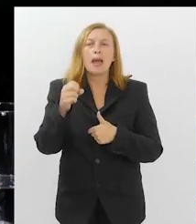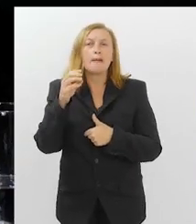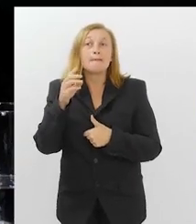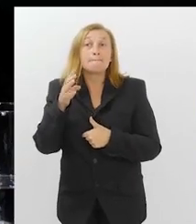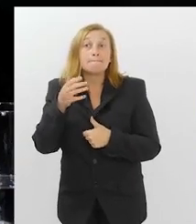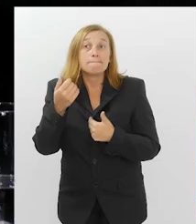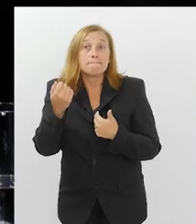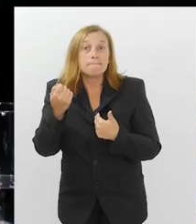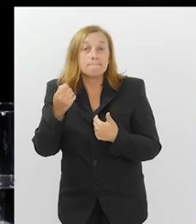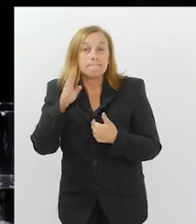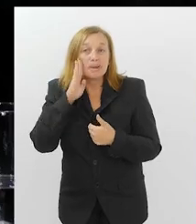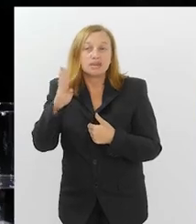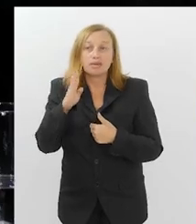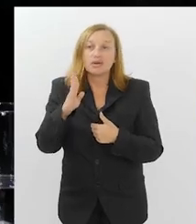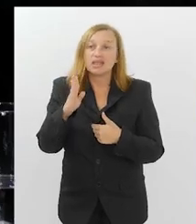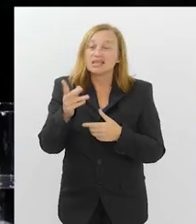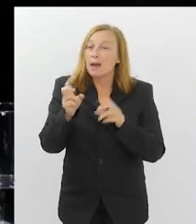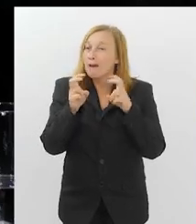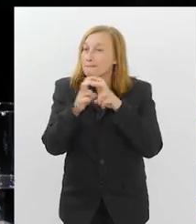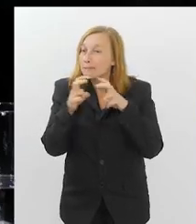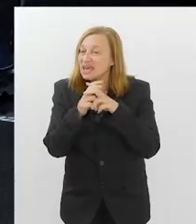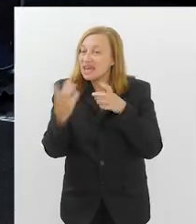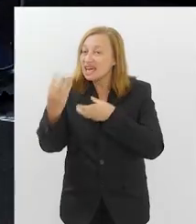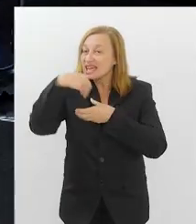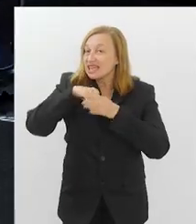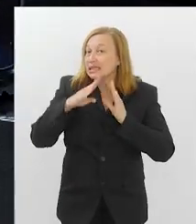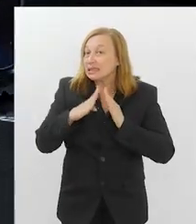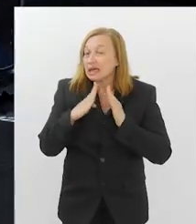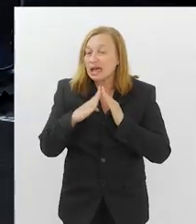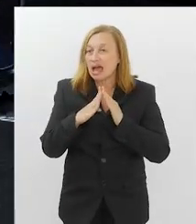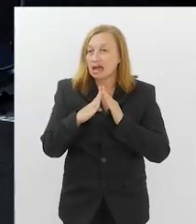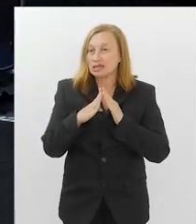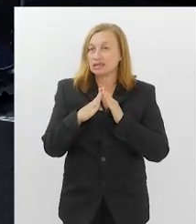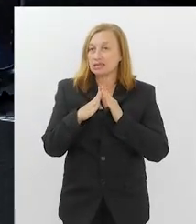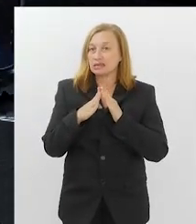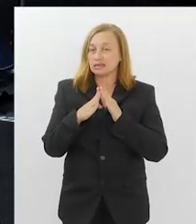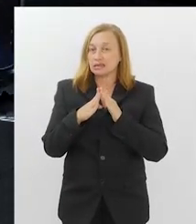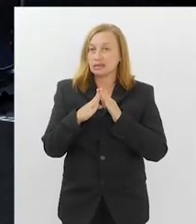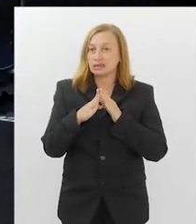principalmente essa briga silenciosa que é dentro das